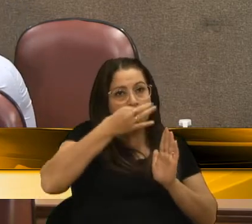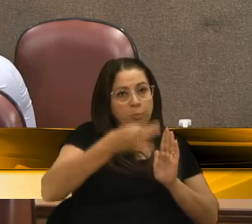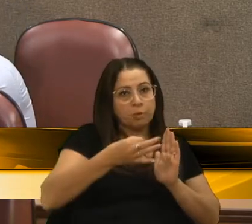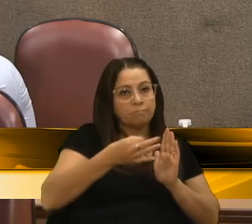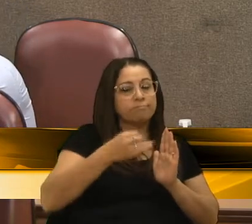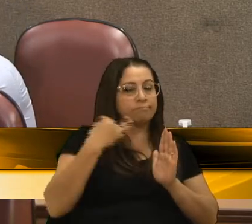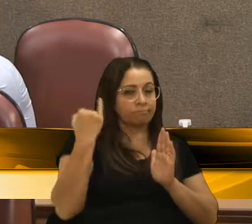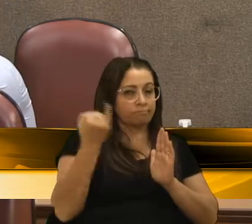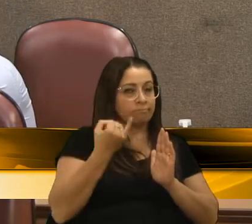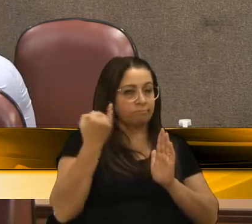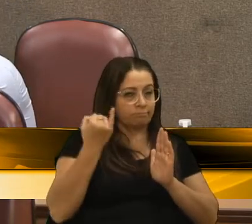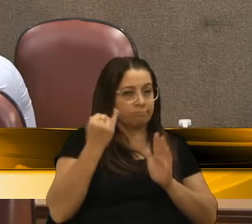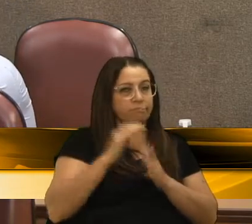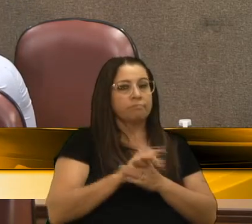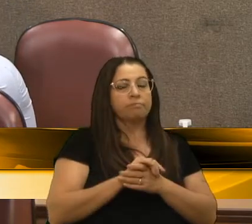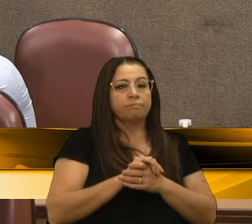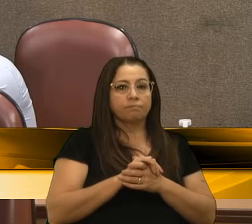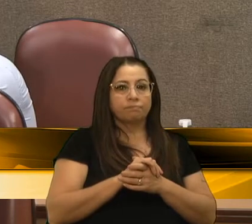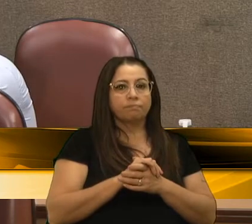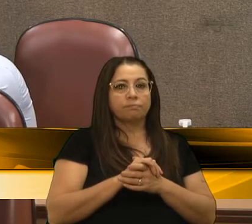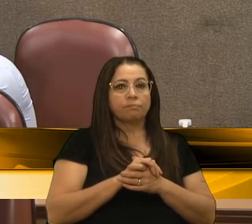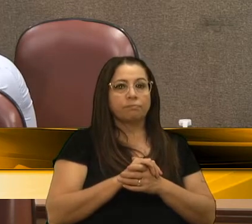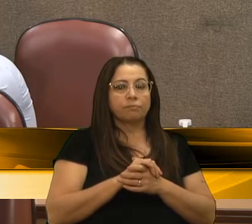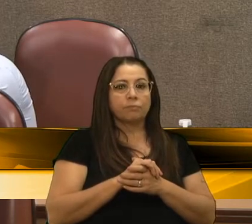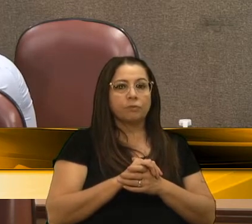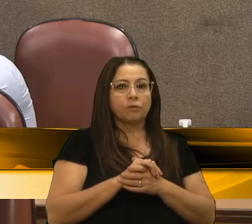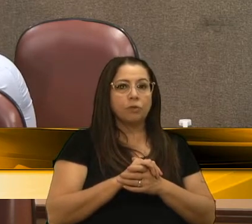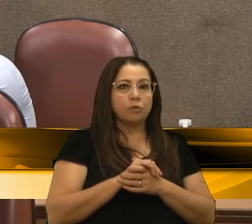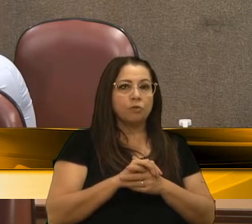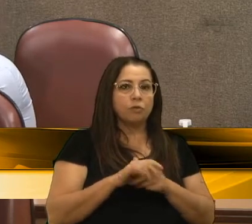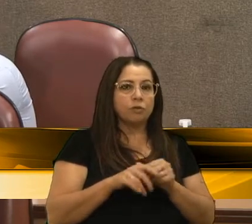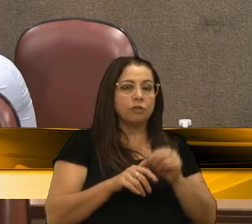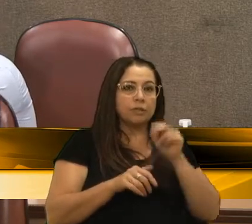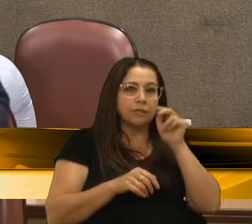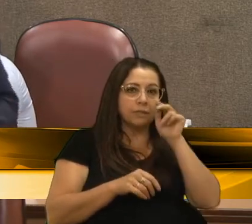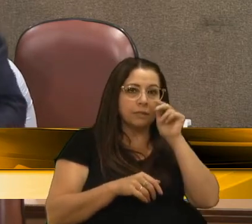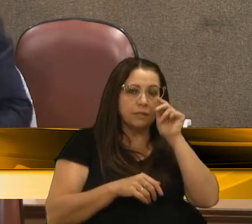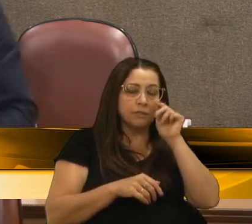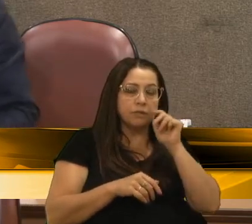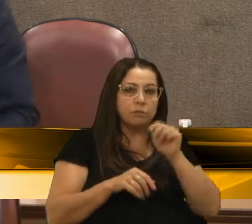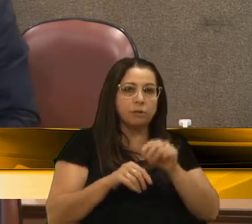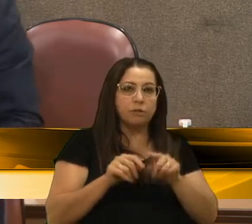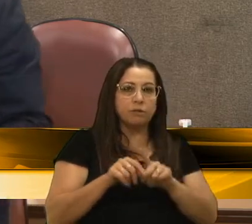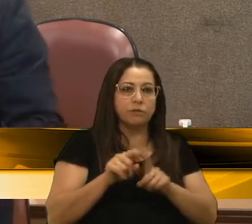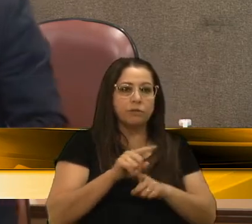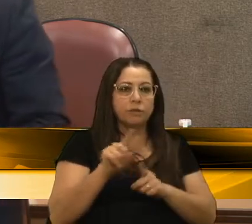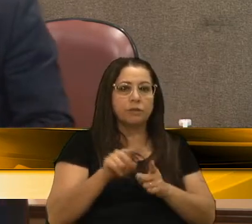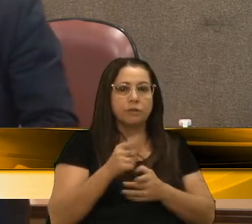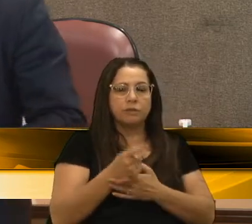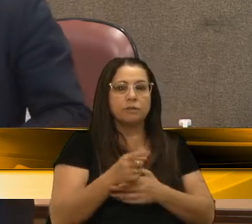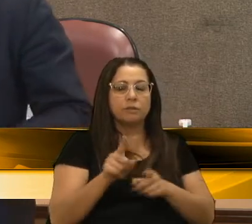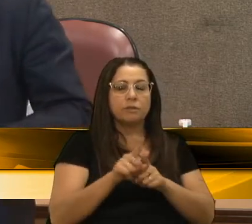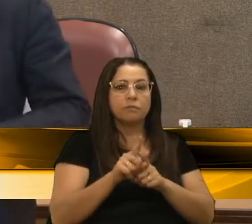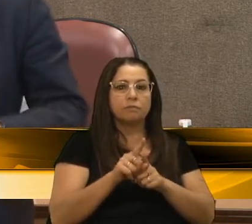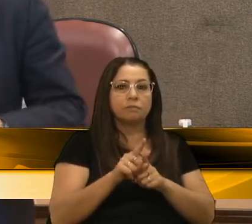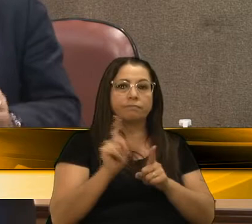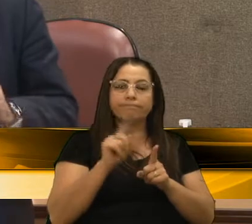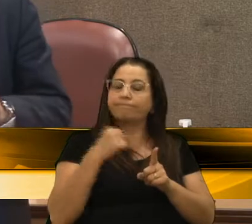grande importância, tem uma grande relevância. Eu tenho esse entendimento que é inegável,